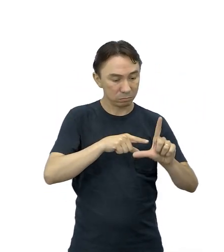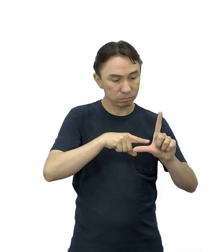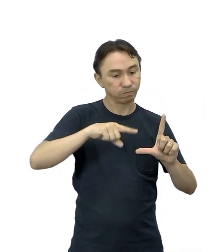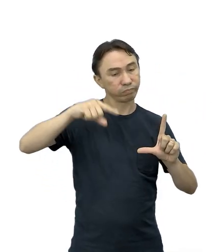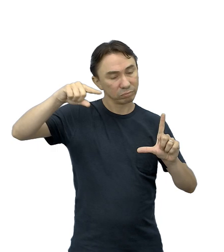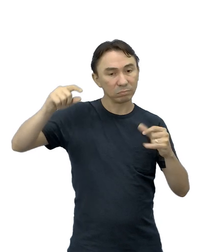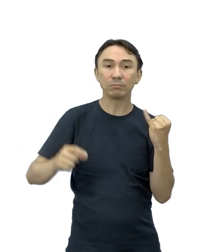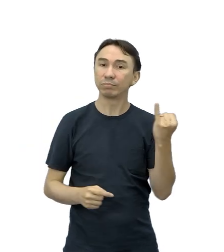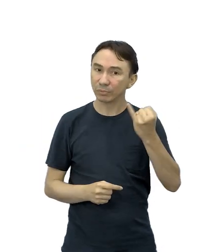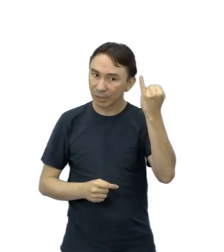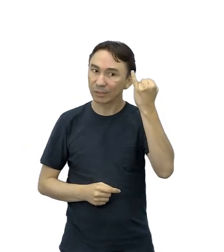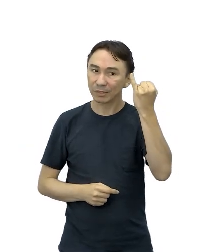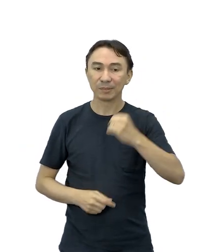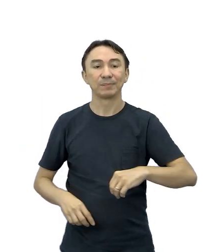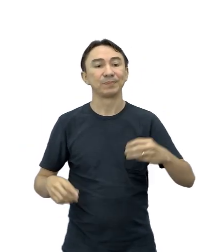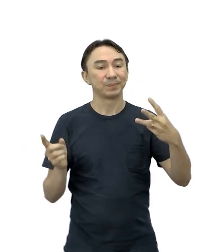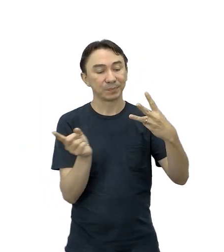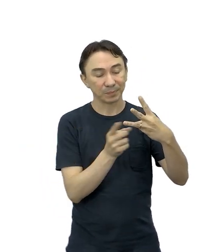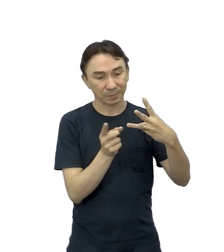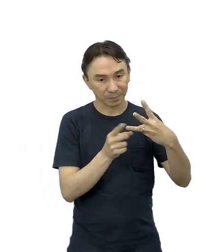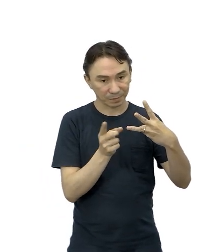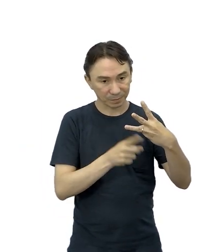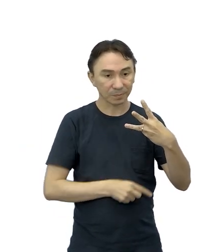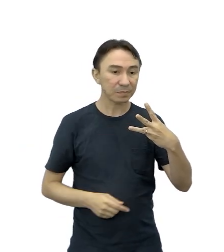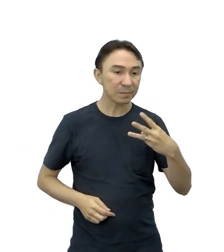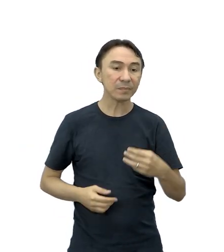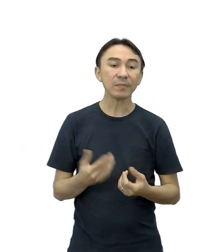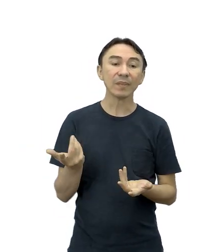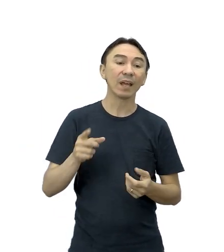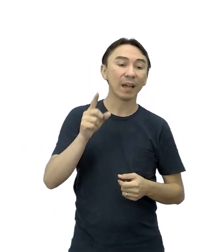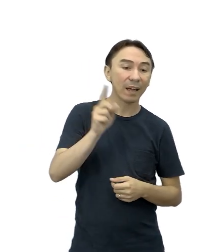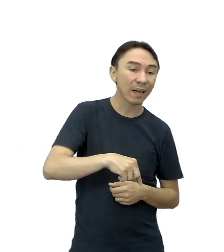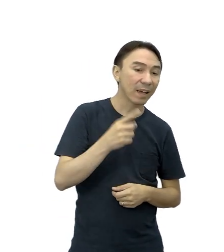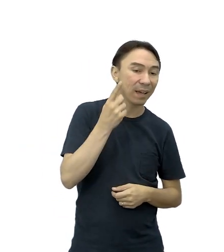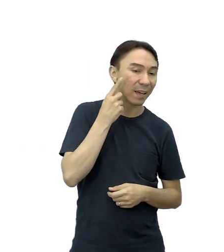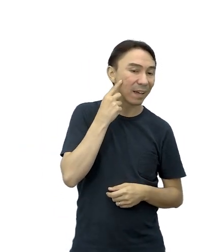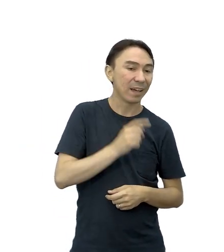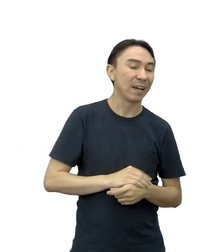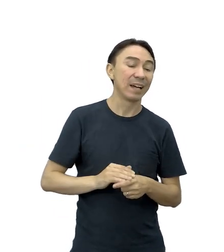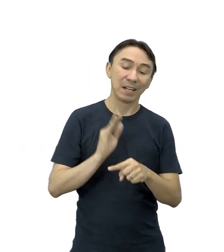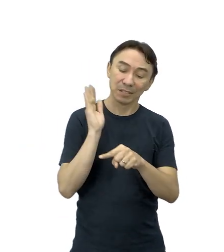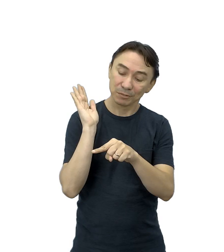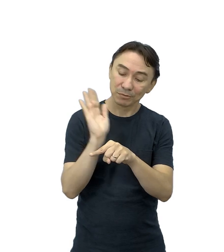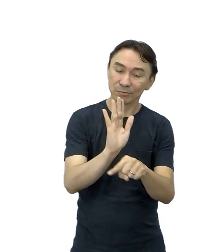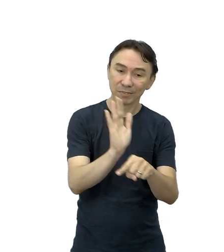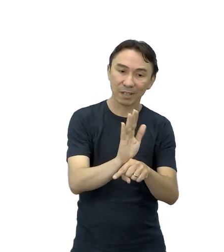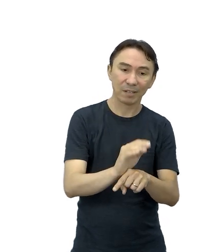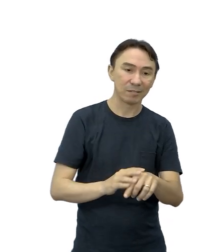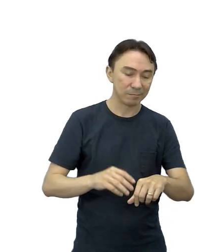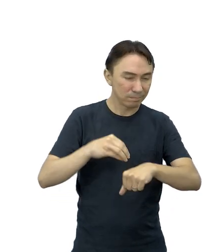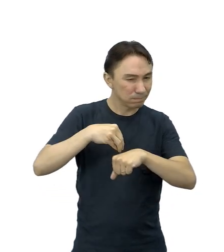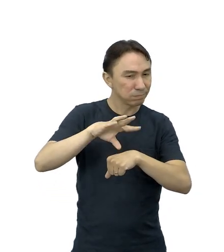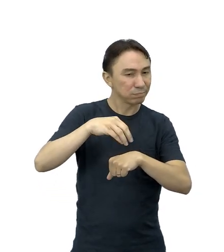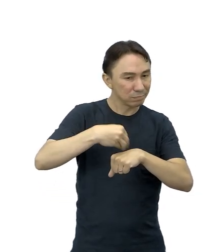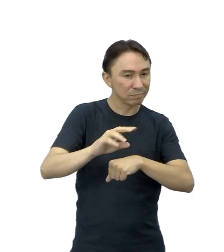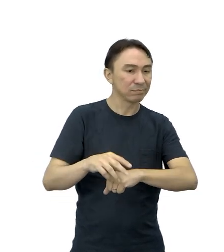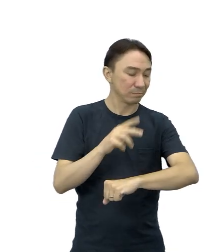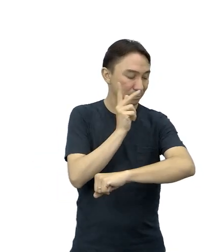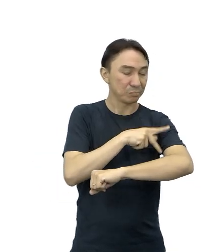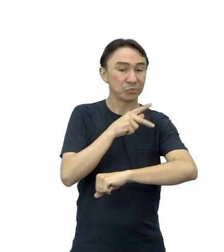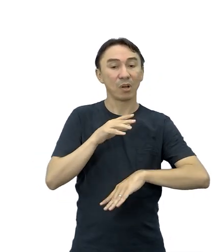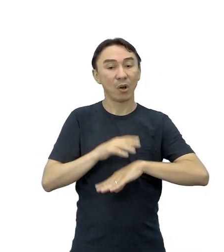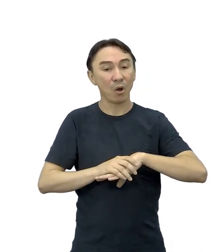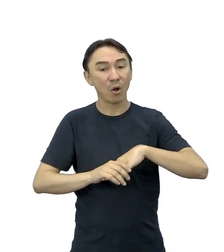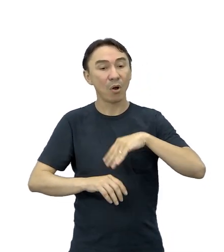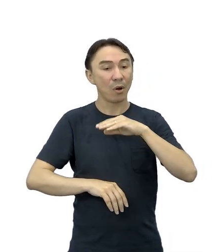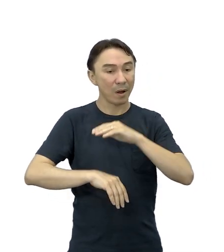vocês avaliem, tá bom? O desenvolvimento e aprendizagem dos estudantes. E depois nós vamos recomendar